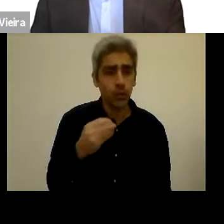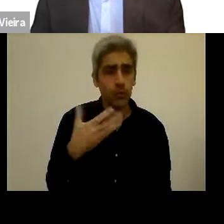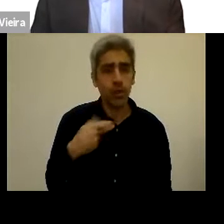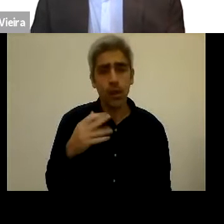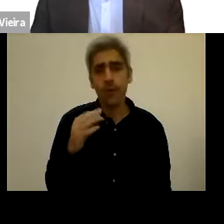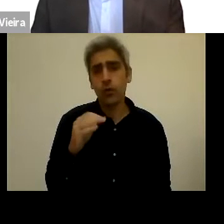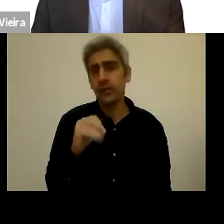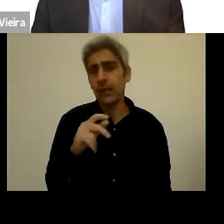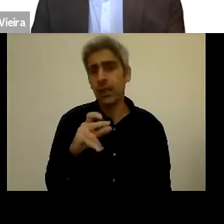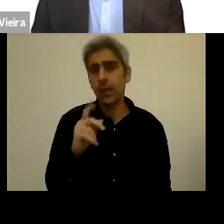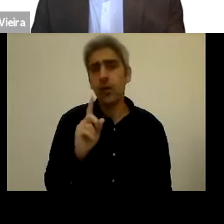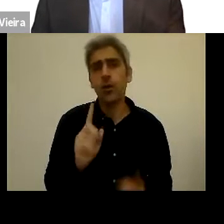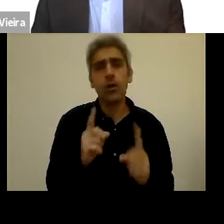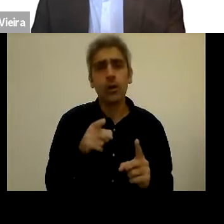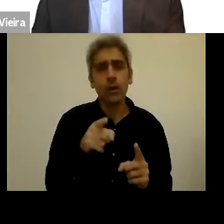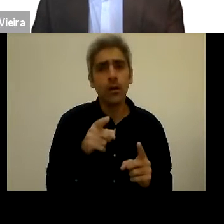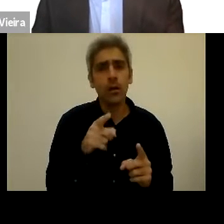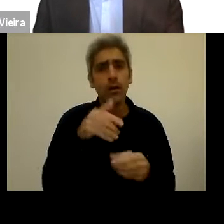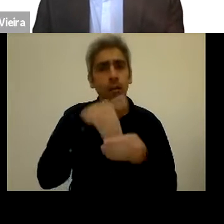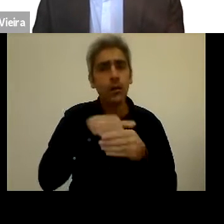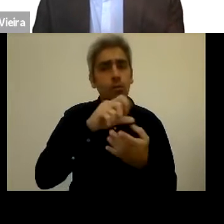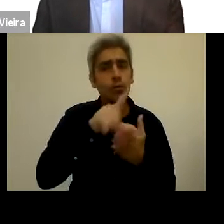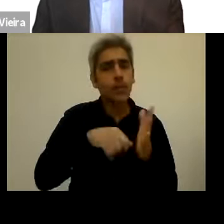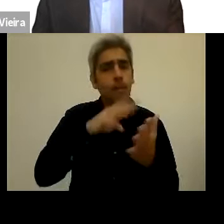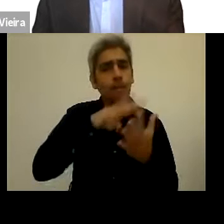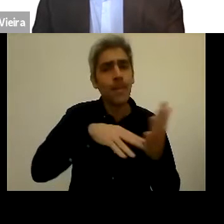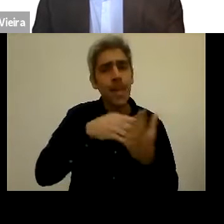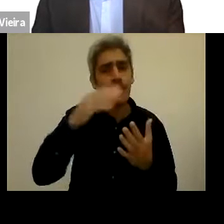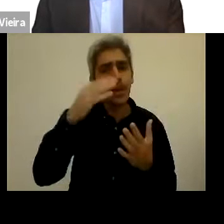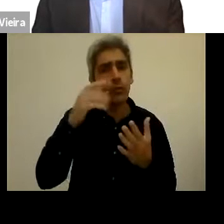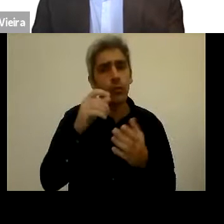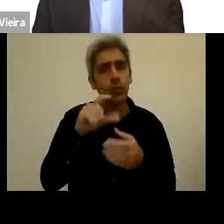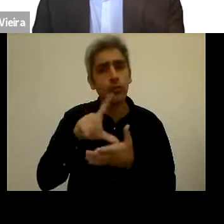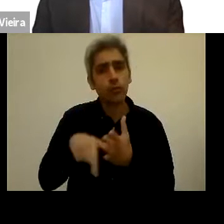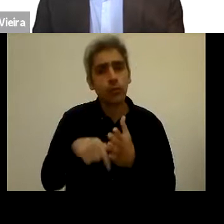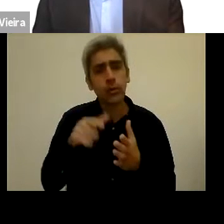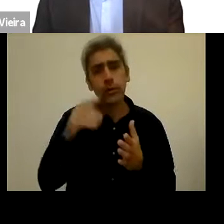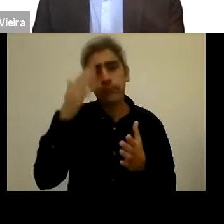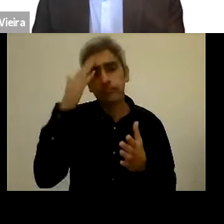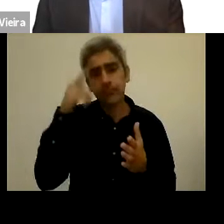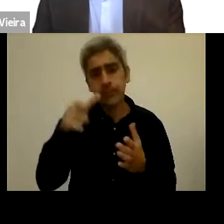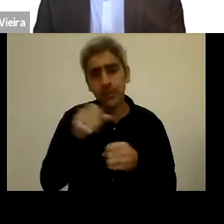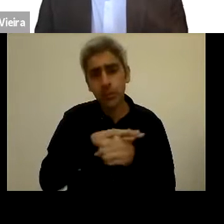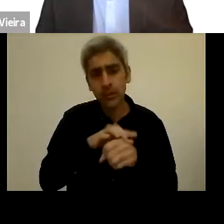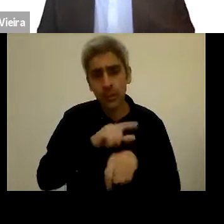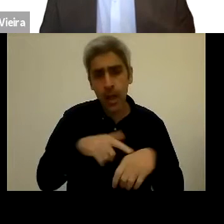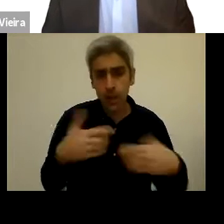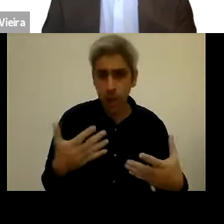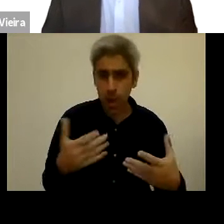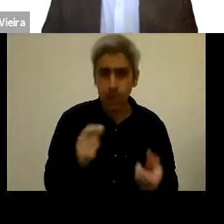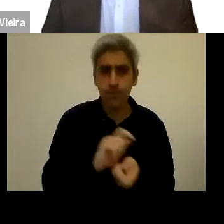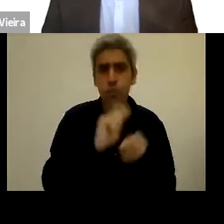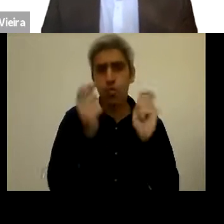por projeto. Não há cultura de planeamento com base em projetos, admitindo que as circunstâncias atuais